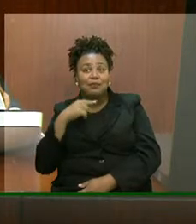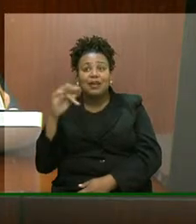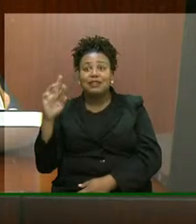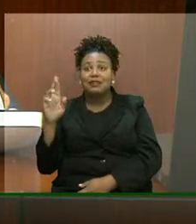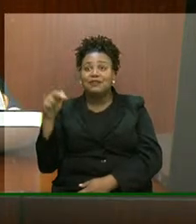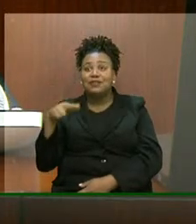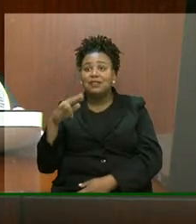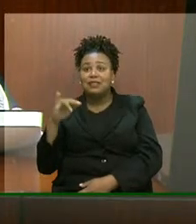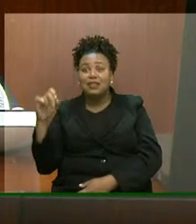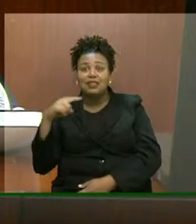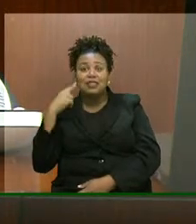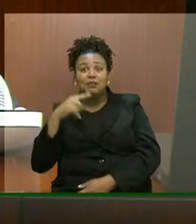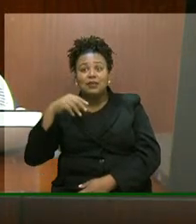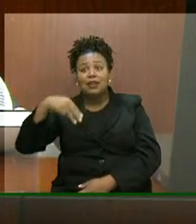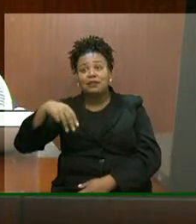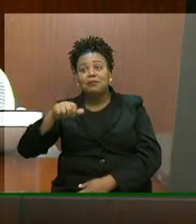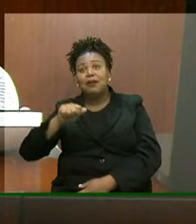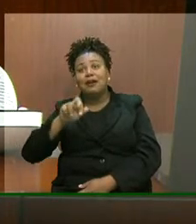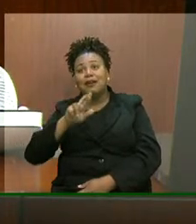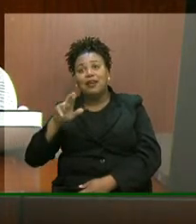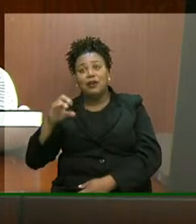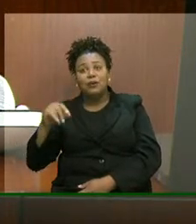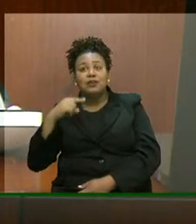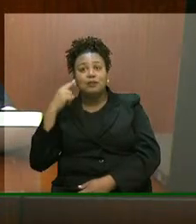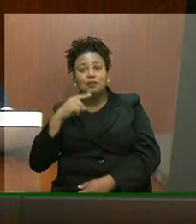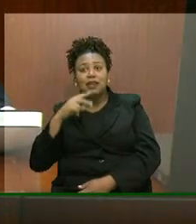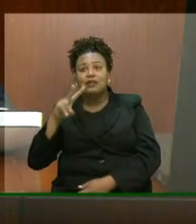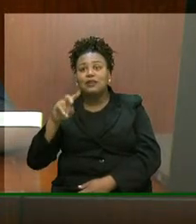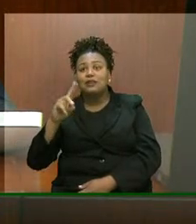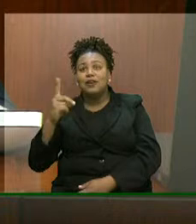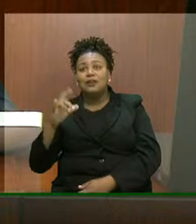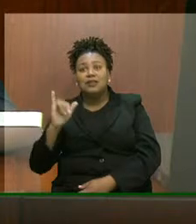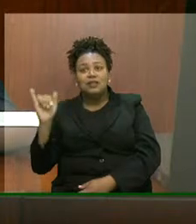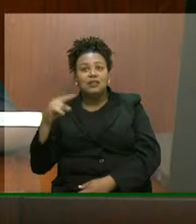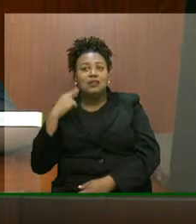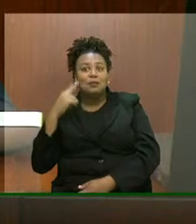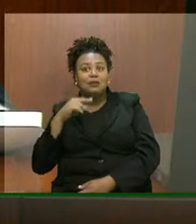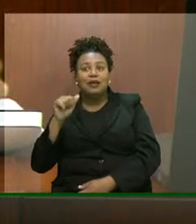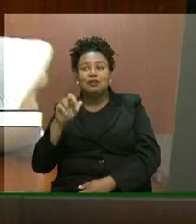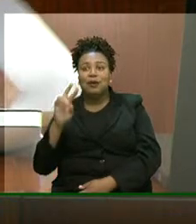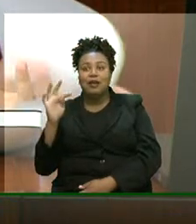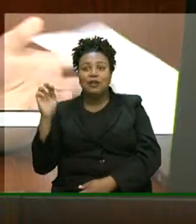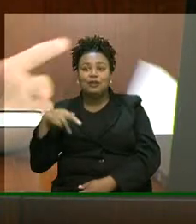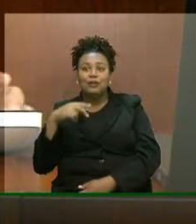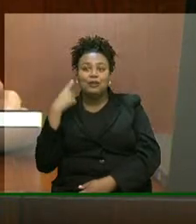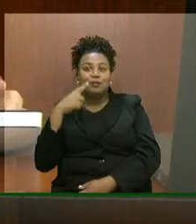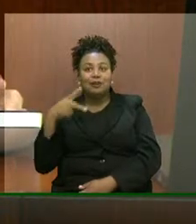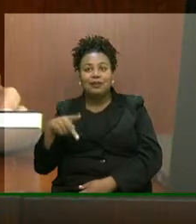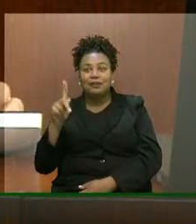Franciane Baier, deputado Luiz Marenco, deputado Hernani Polo, deputado Valdeci Oliveira, deputado Ayrton Lima, deputada Kelly Moraes,